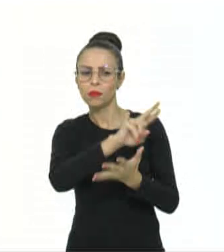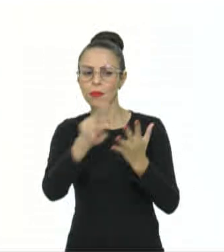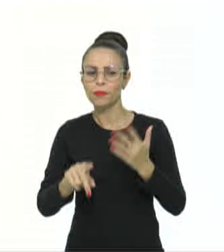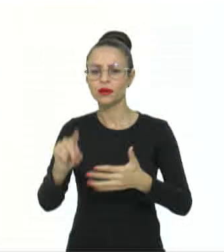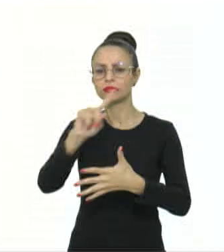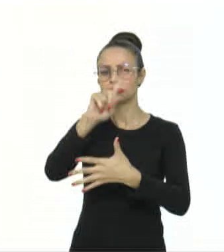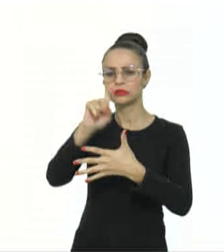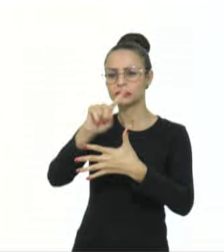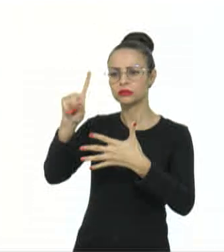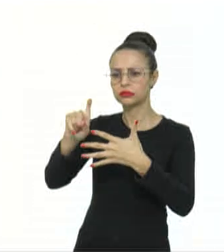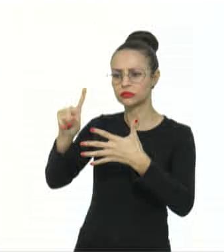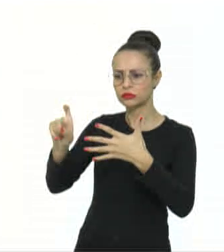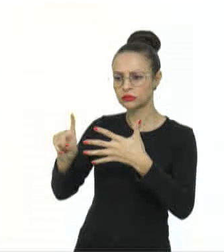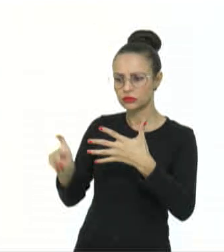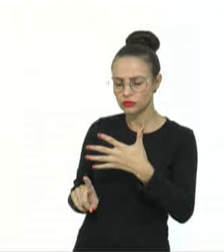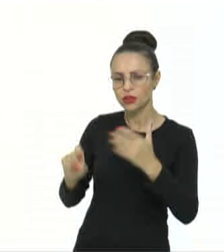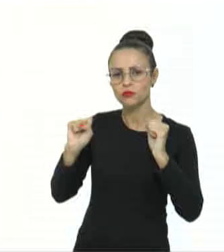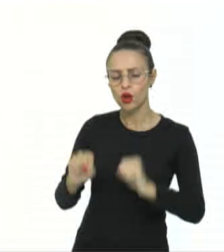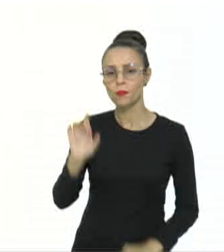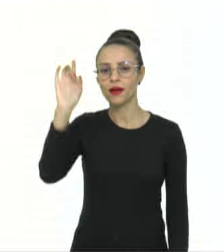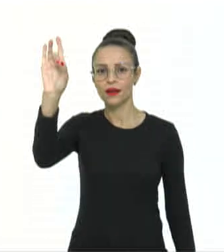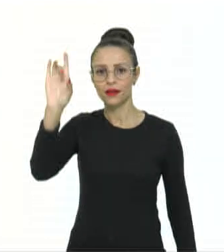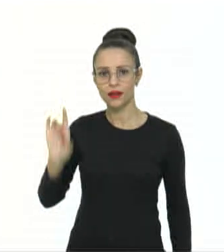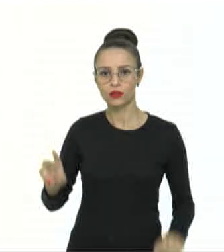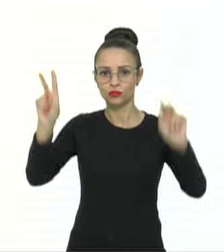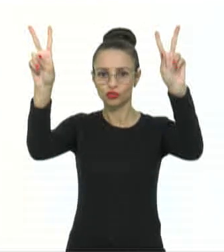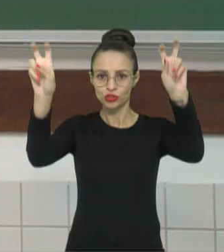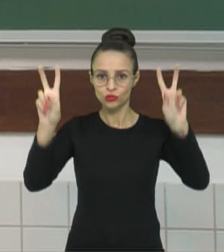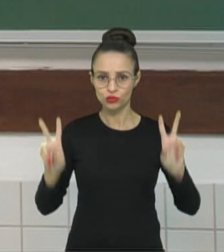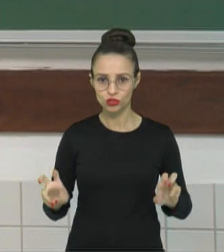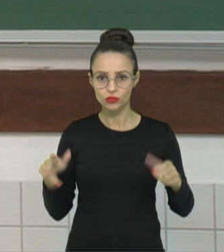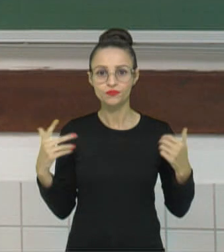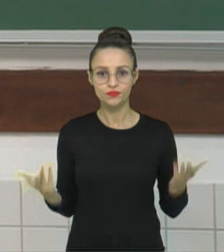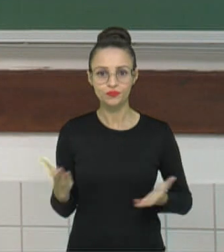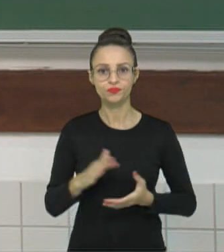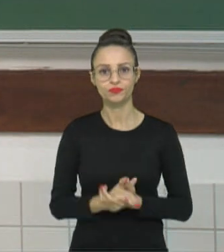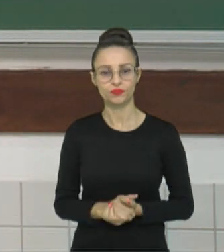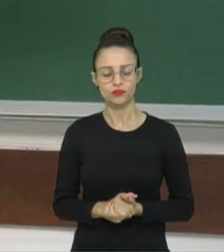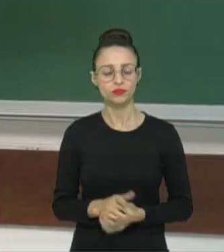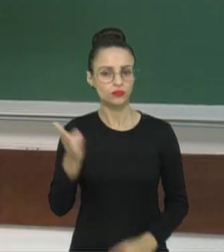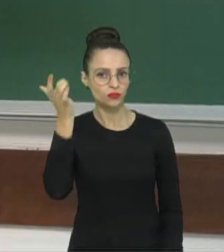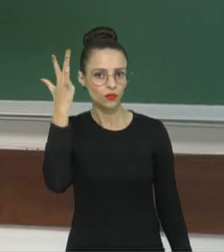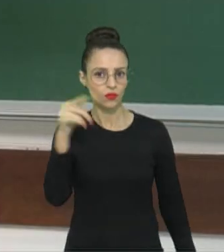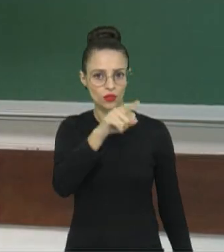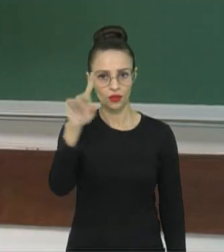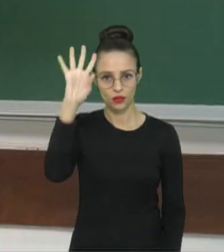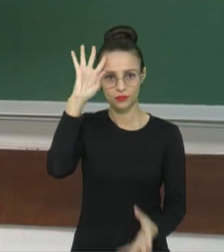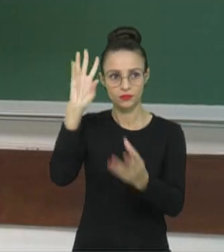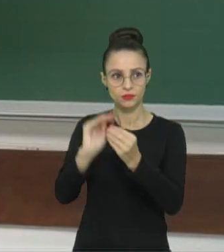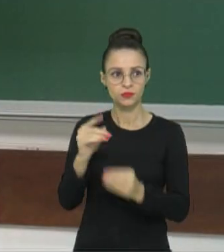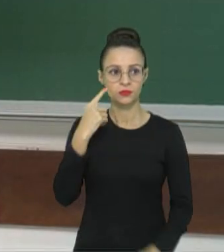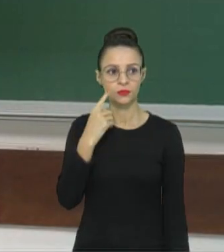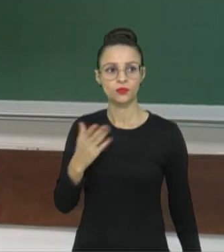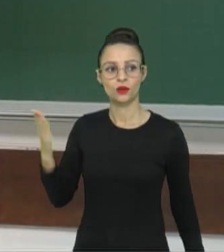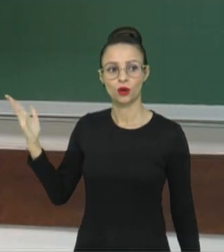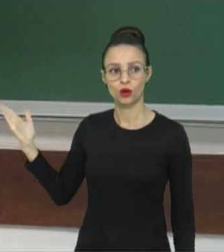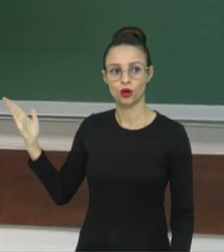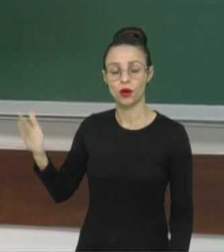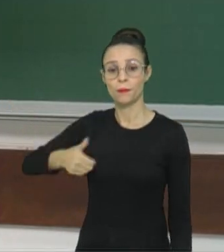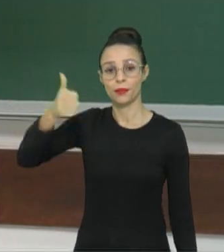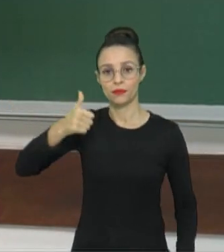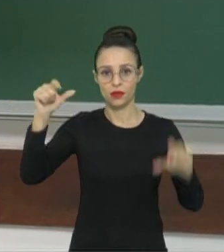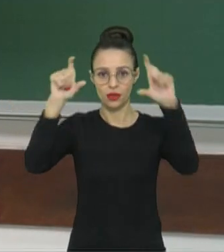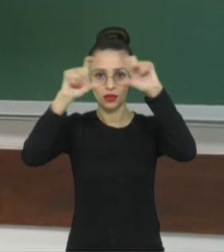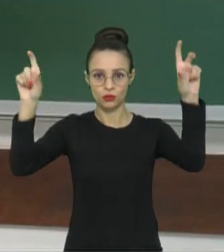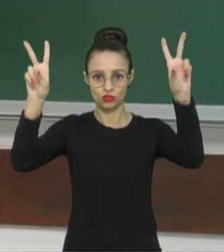hipóteses podem ser levantadas para cada um dos títulos? Então, assim, ó, para ficar bem fácil para vocês entenderem. Nós temos esse